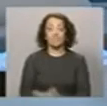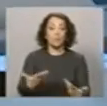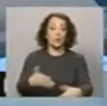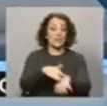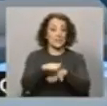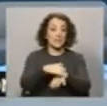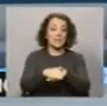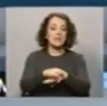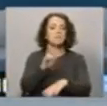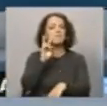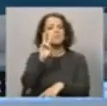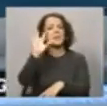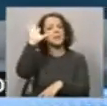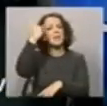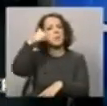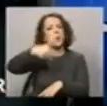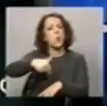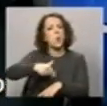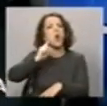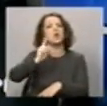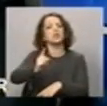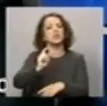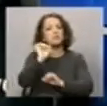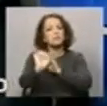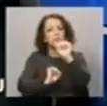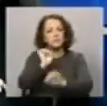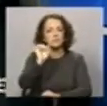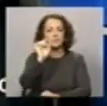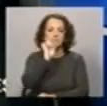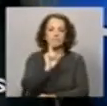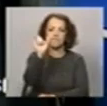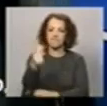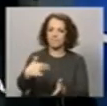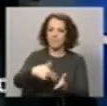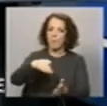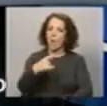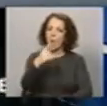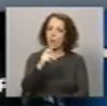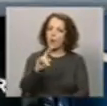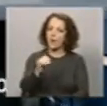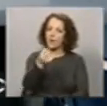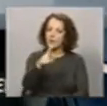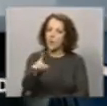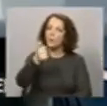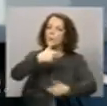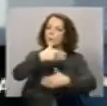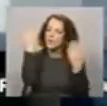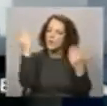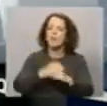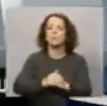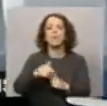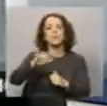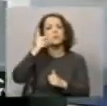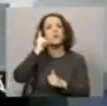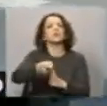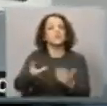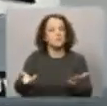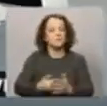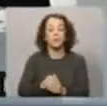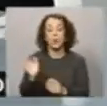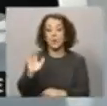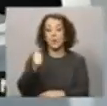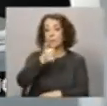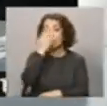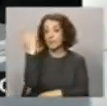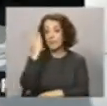É terça-feira, vamos ver como vai estar o tempo. Hoje os pormenores da meteorologia a cargo da Paula Leitão. Paula, bom dia. Como é que vai estar então? Olá, bom